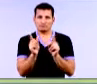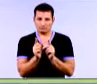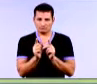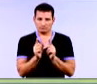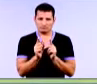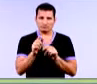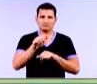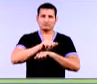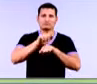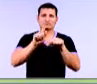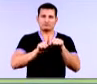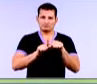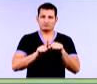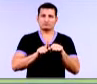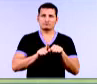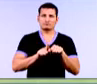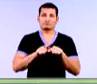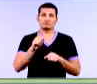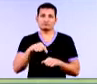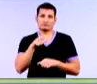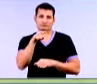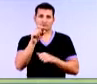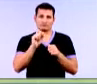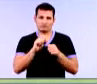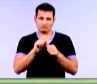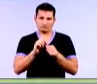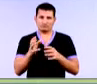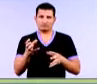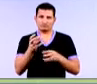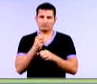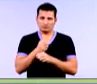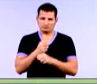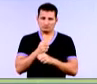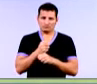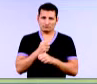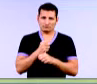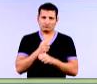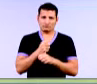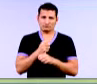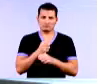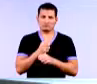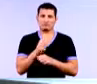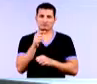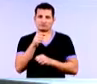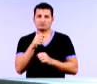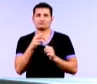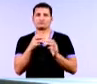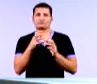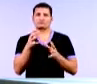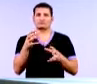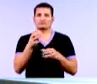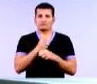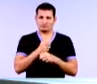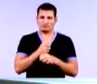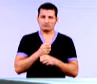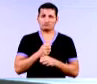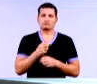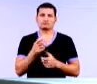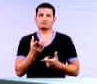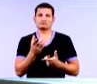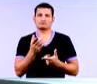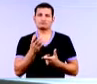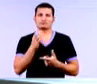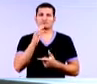ele nada mais é do que você fazer o processamento das instruções e, através dessas instruções, você aplicar ou condição,